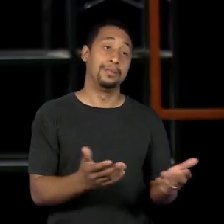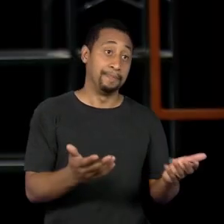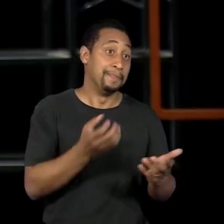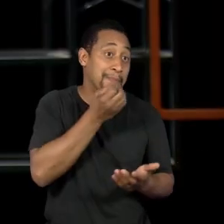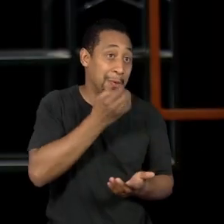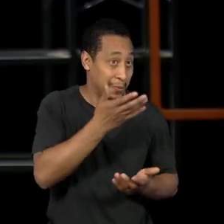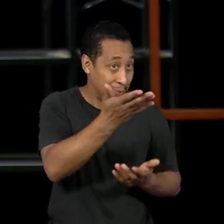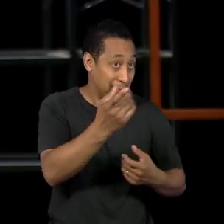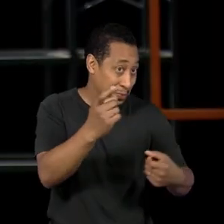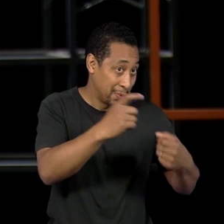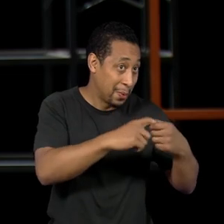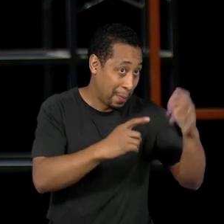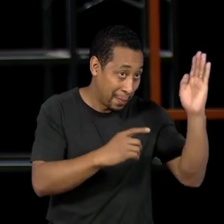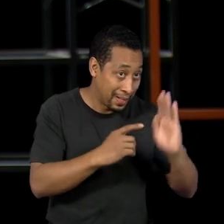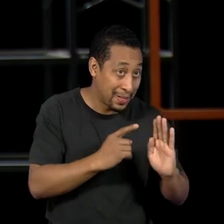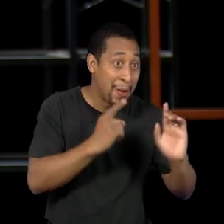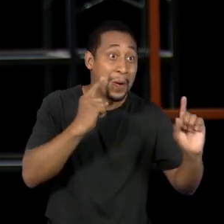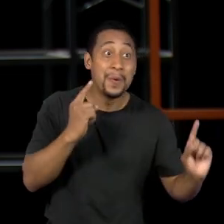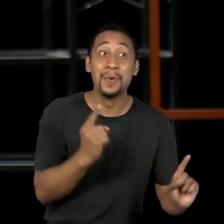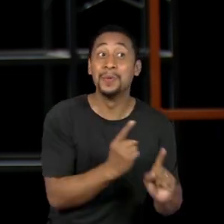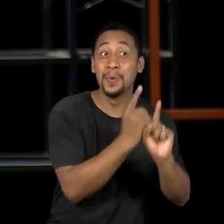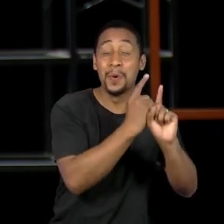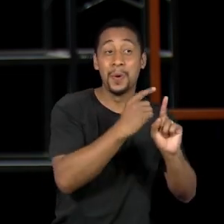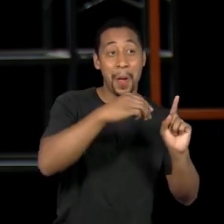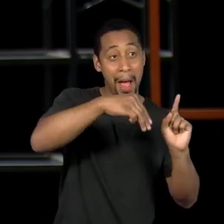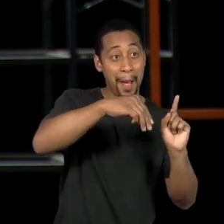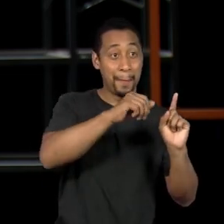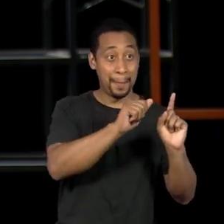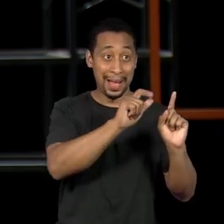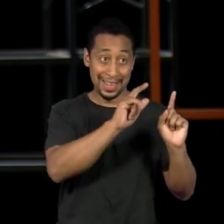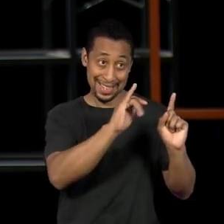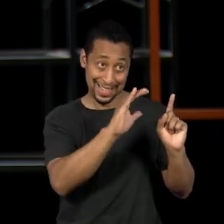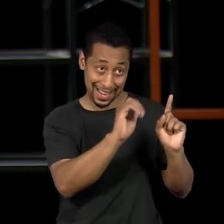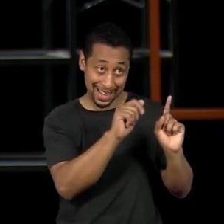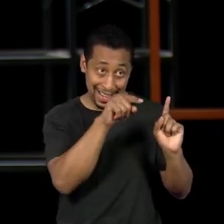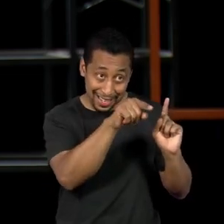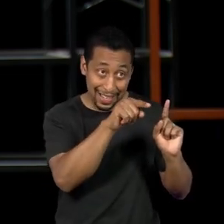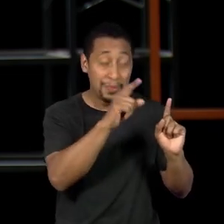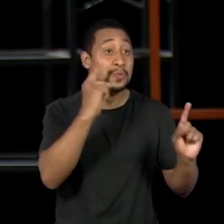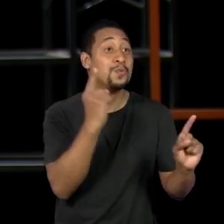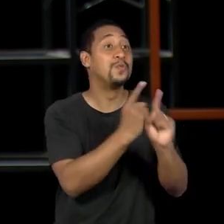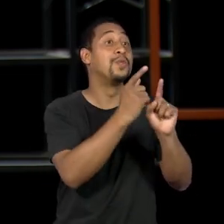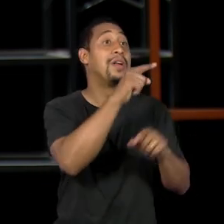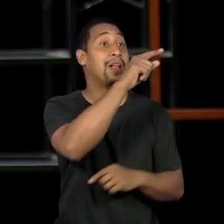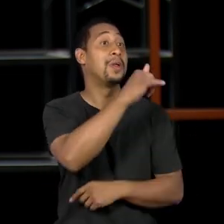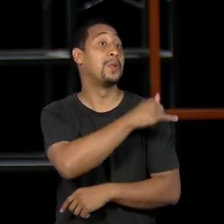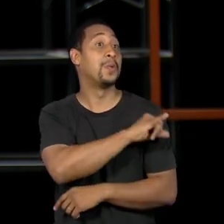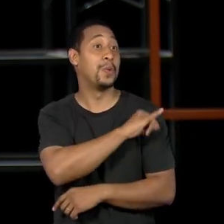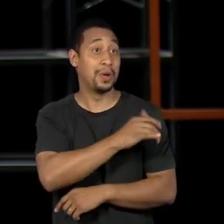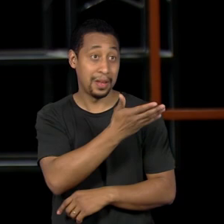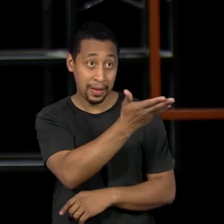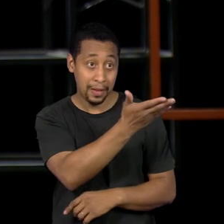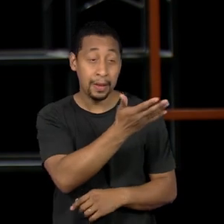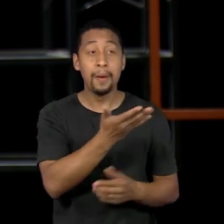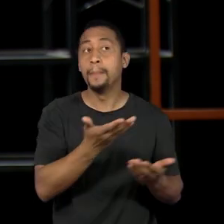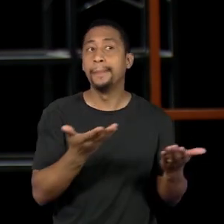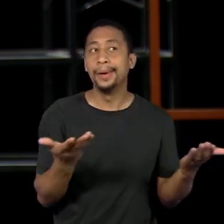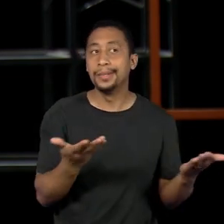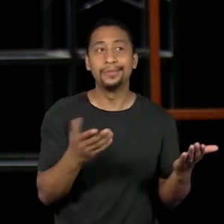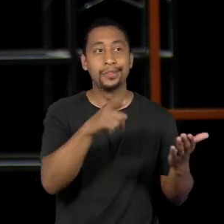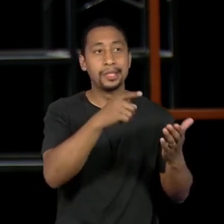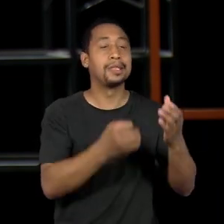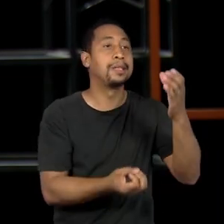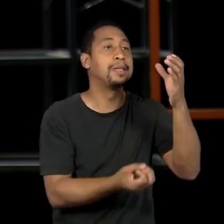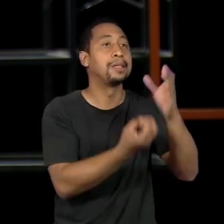e reencontra com a Marika Gidali, que você já tinha conhecido lá no Rio de Janeiro, né? E aí vocês fundam o